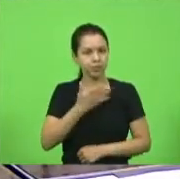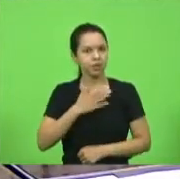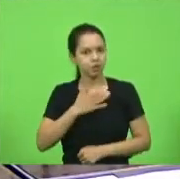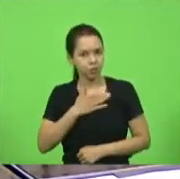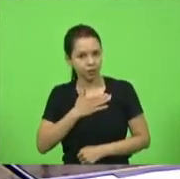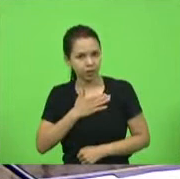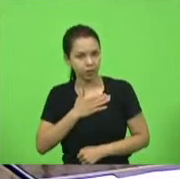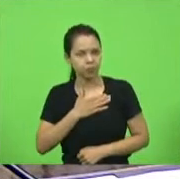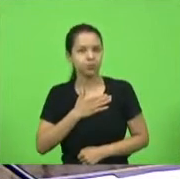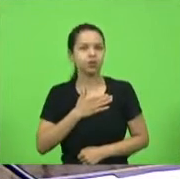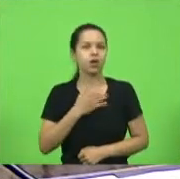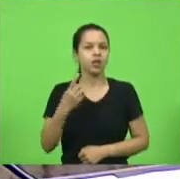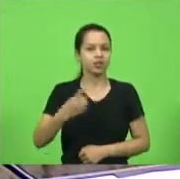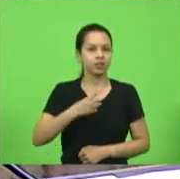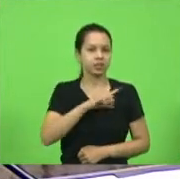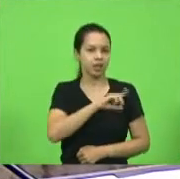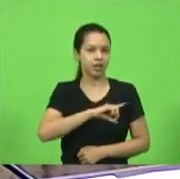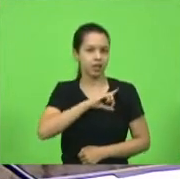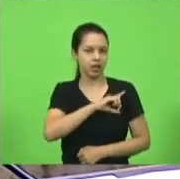na verdade, um delegado